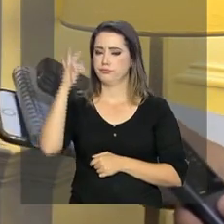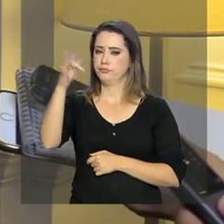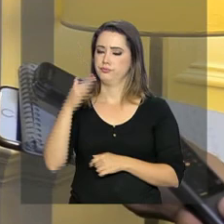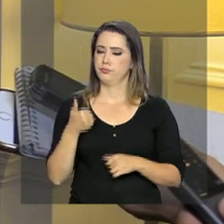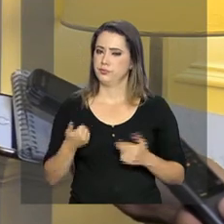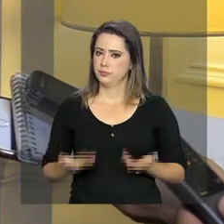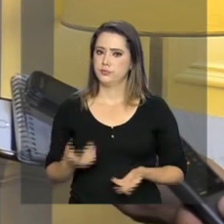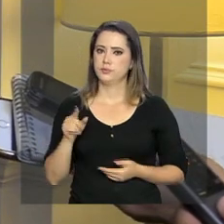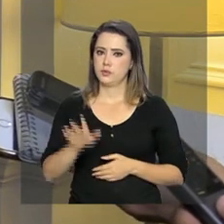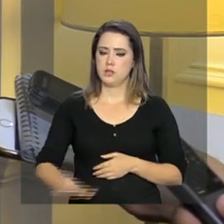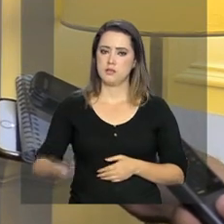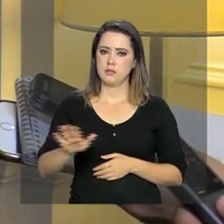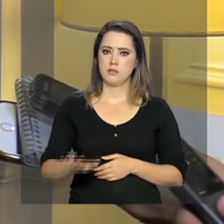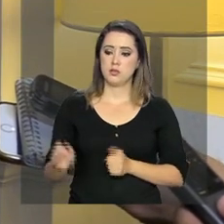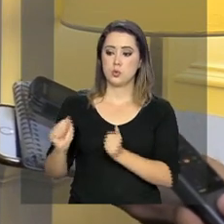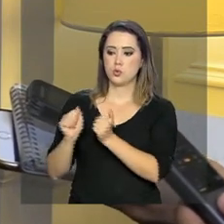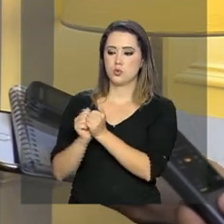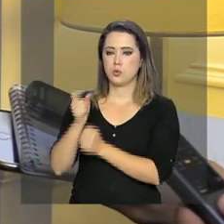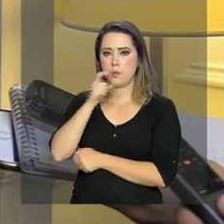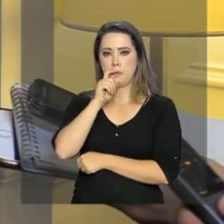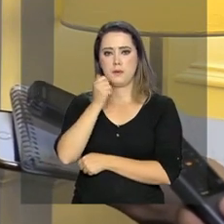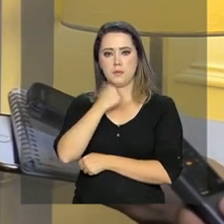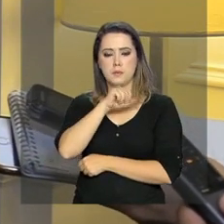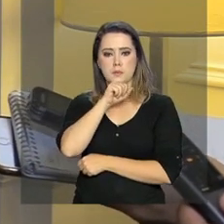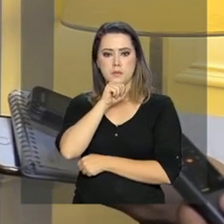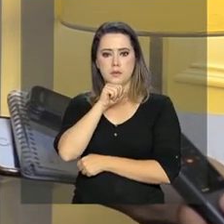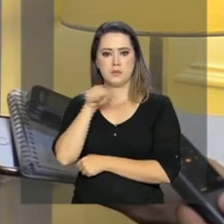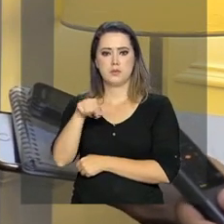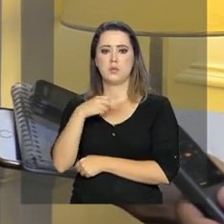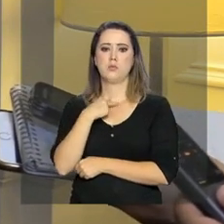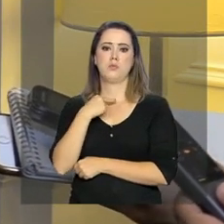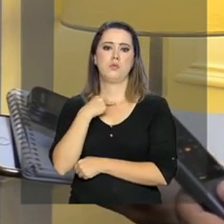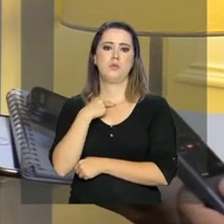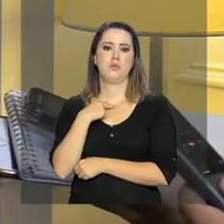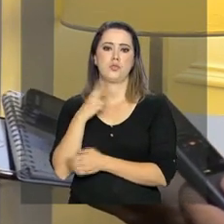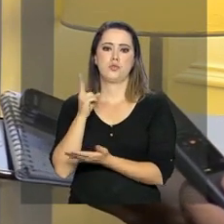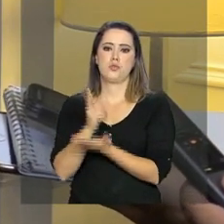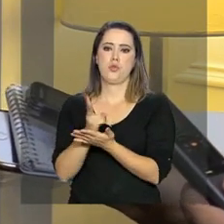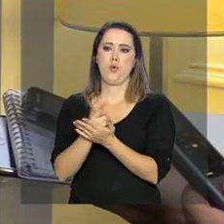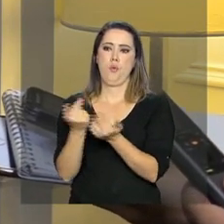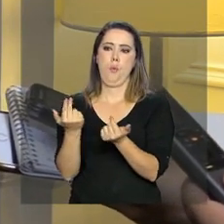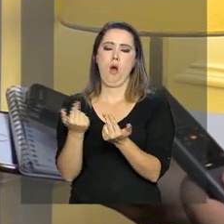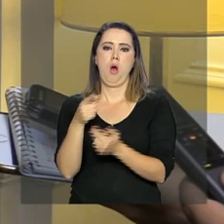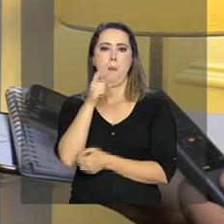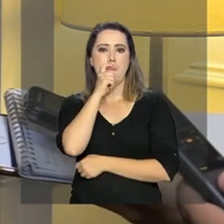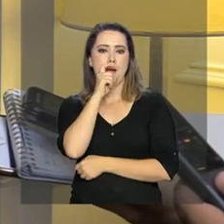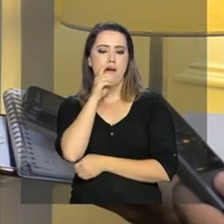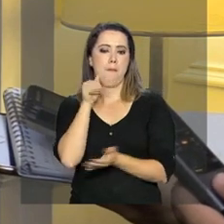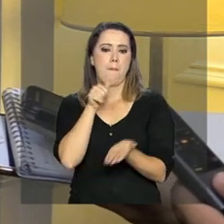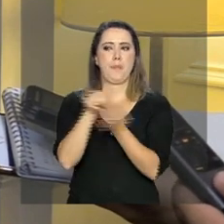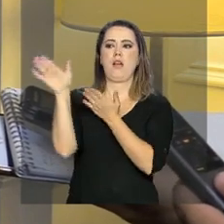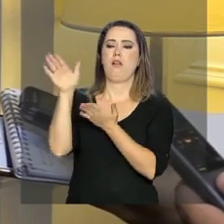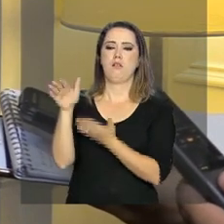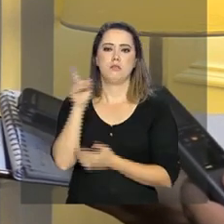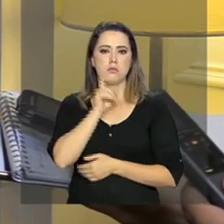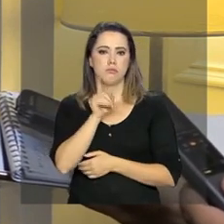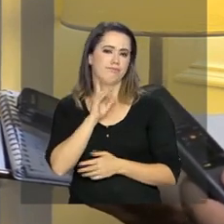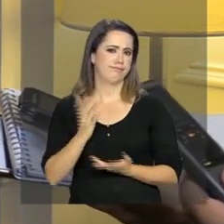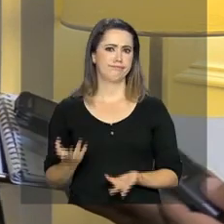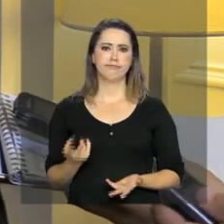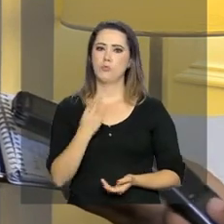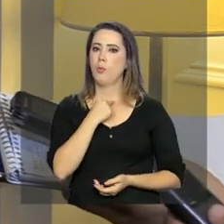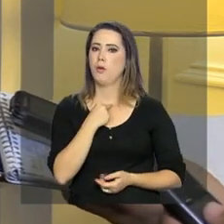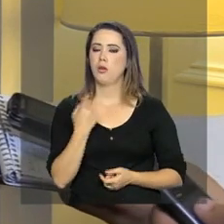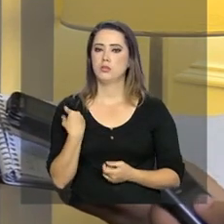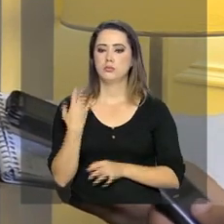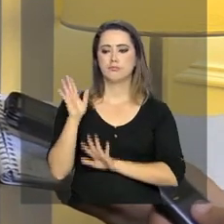essa criança veio acompanhado pelos pais a gente entende que ela não pode ter o mesmo tratamento que o pai em ser deportados 5 a saída voluntária mas essa